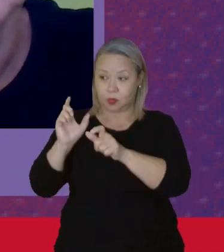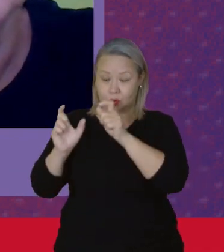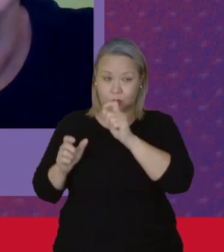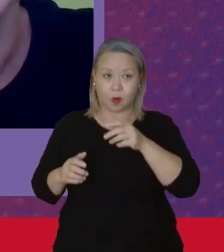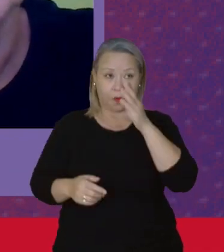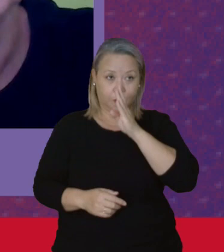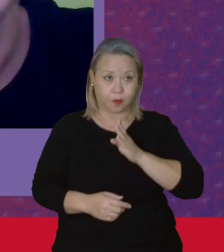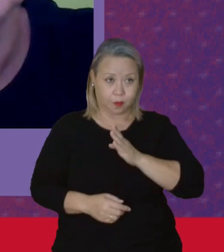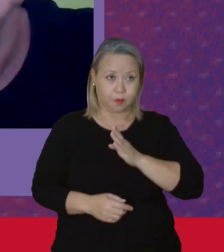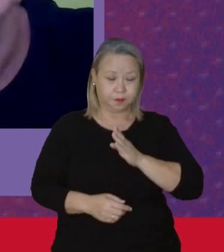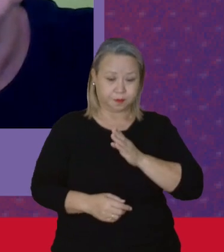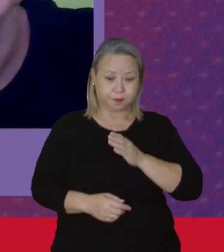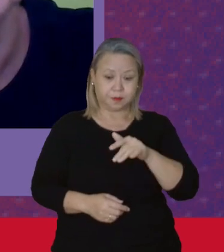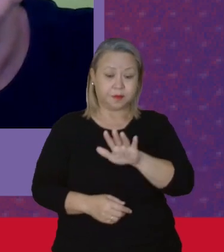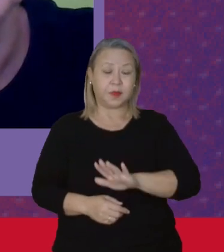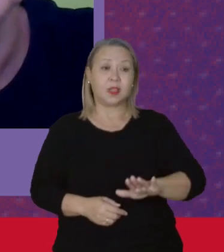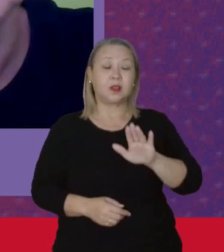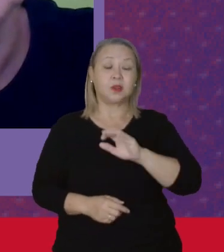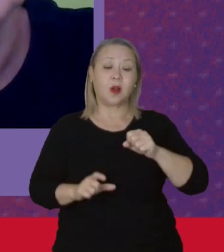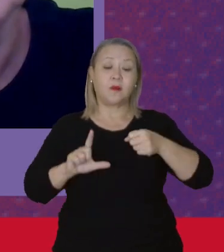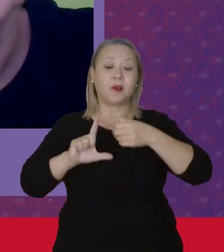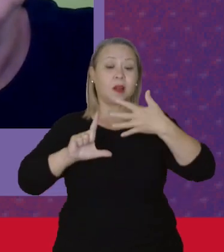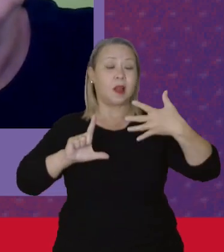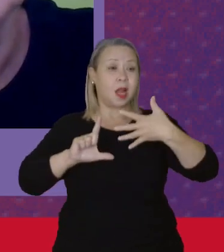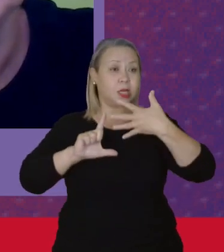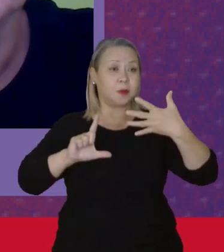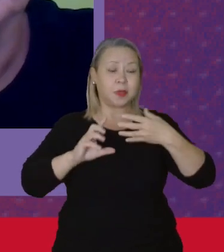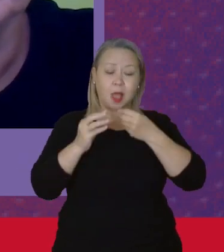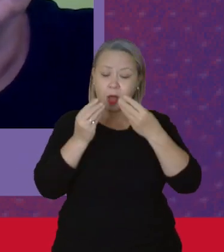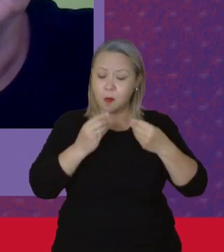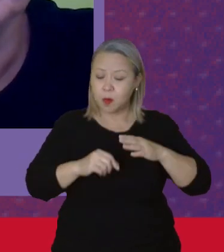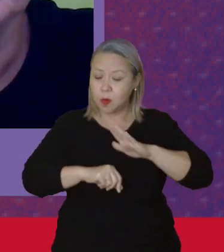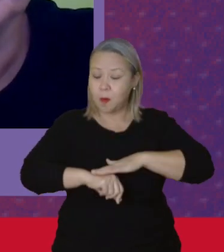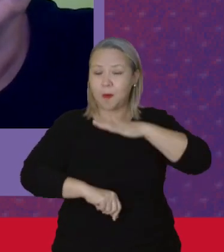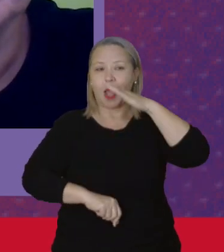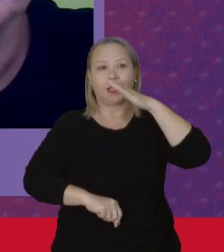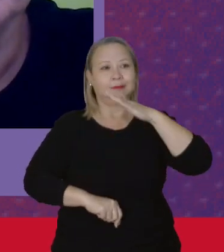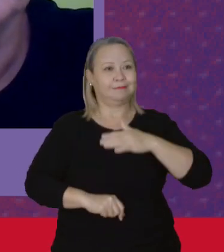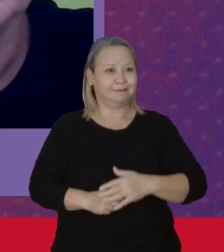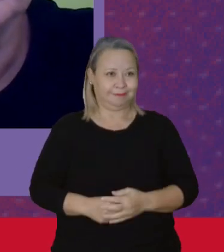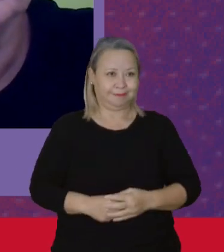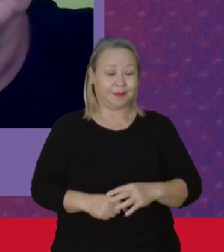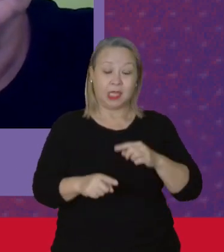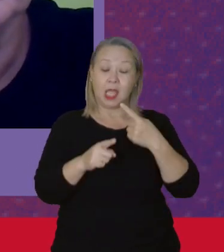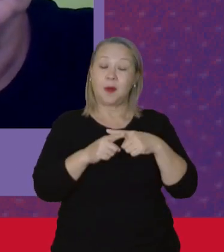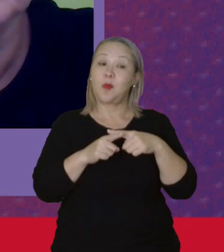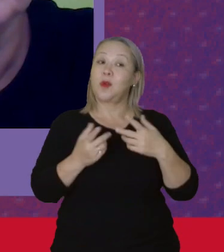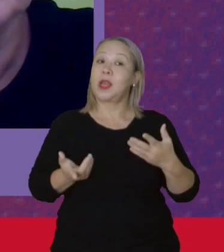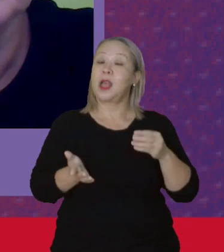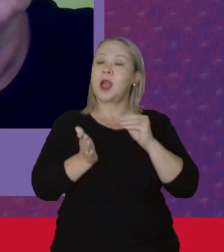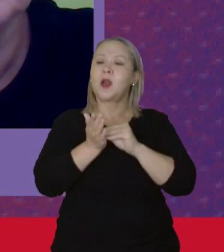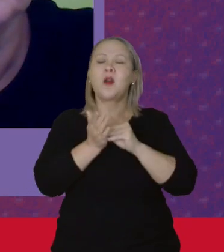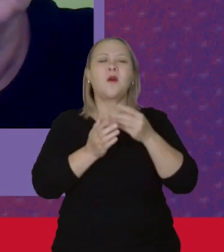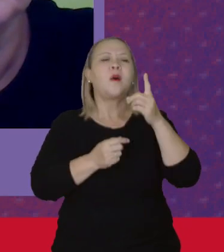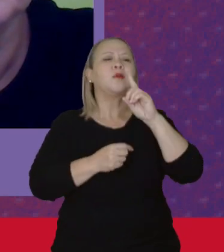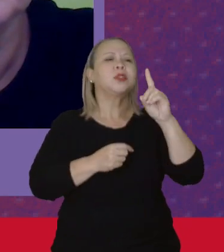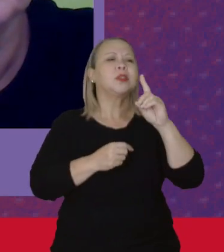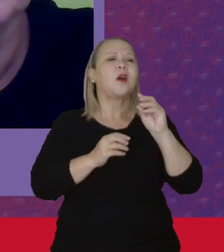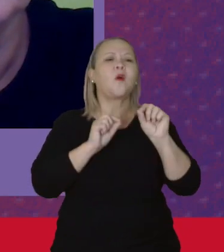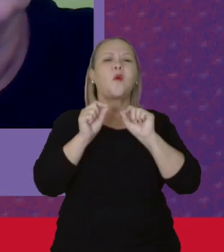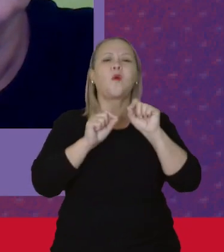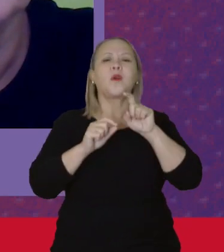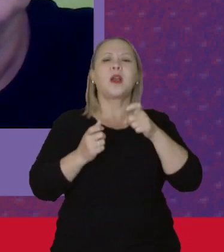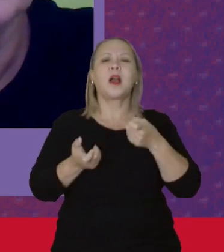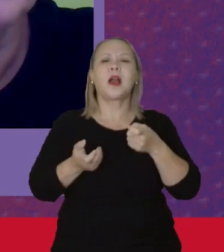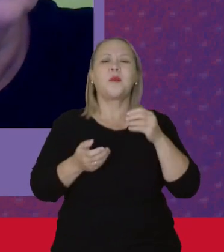alto, entre jovens LGBTs é muito mais alto. E aí é por quê? É falta de Deus? Ah, é